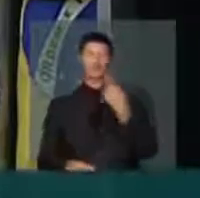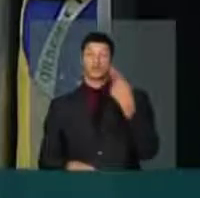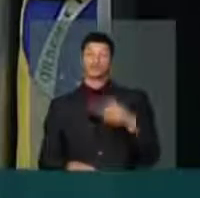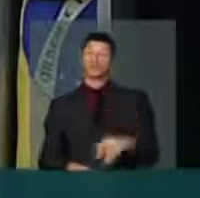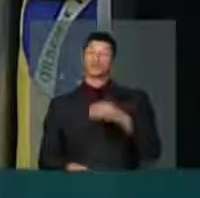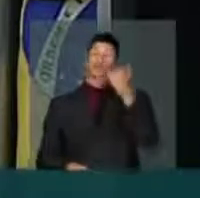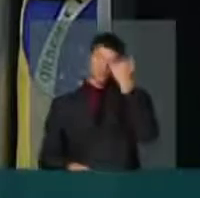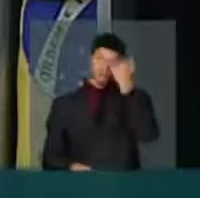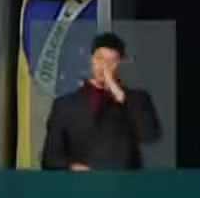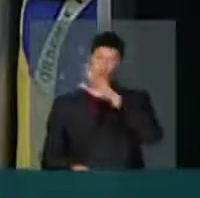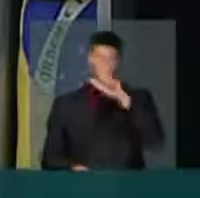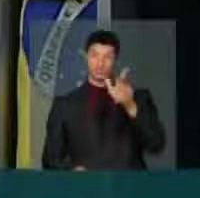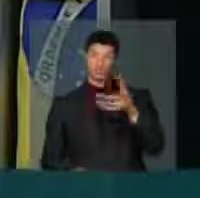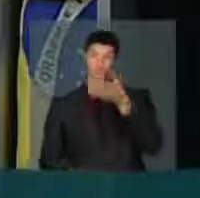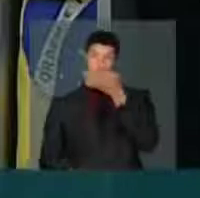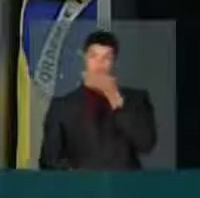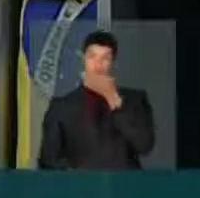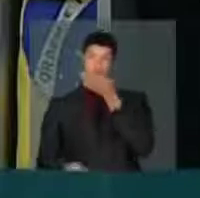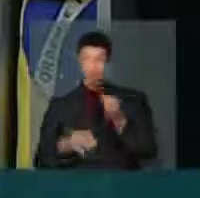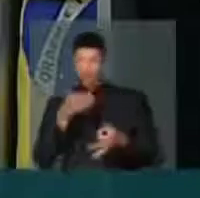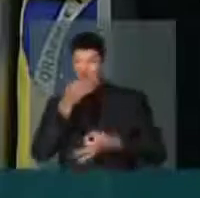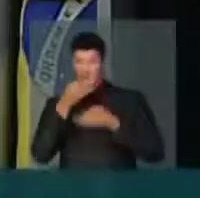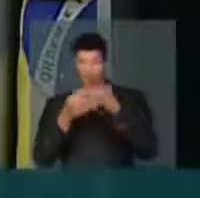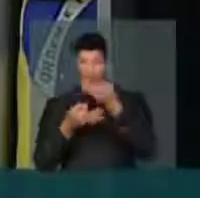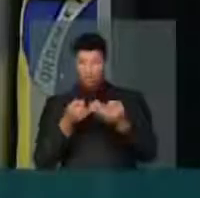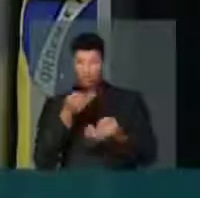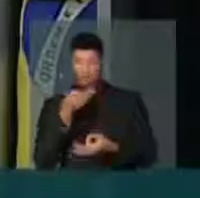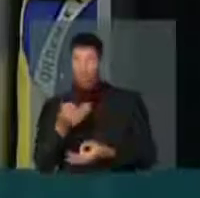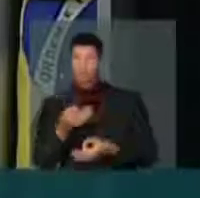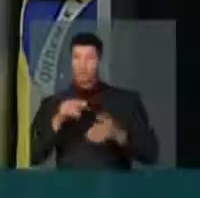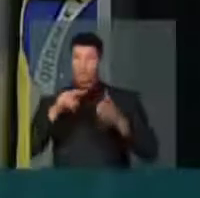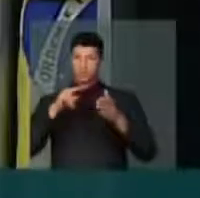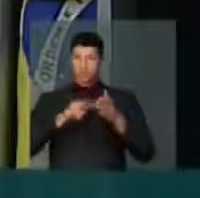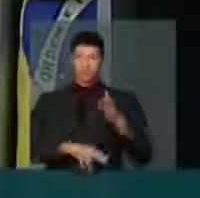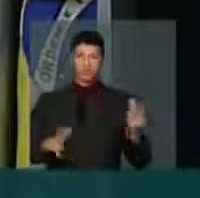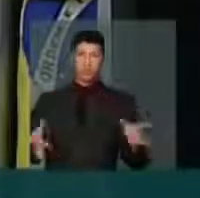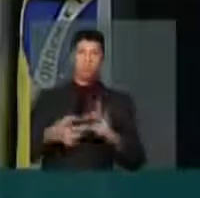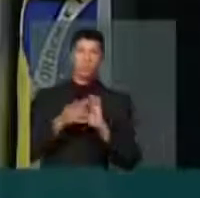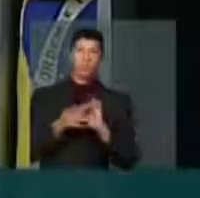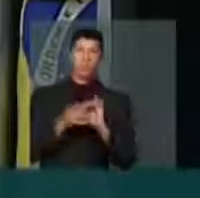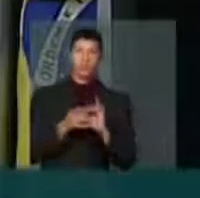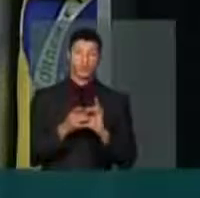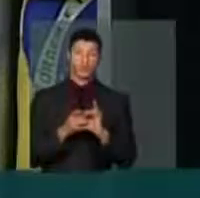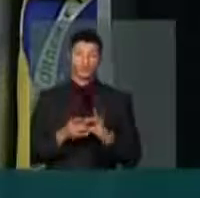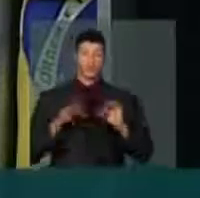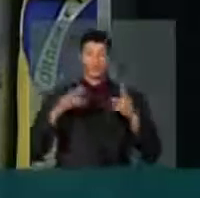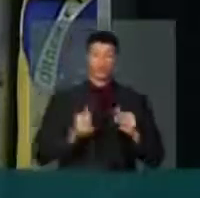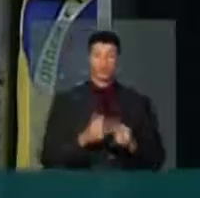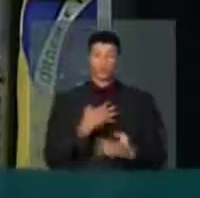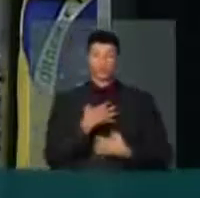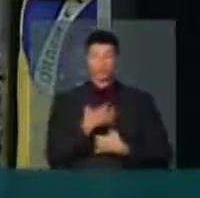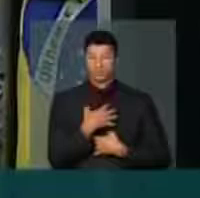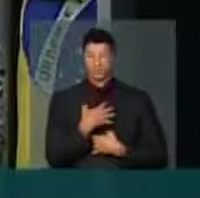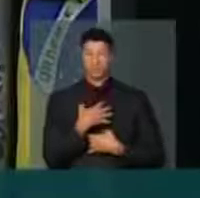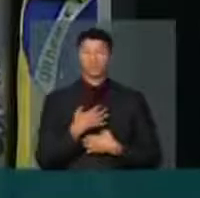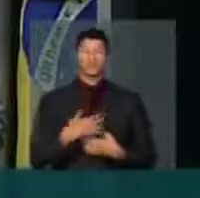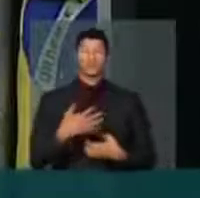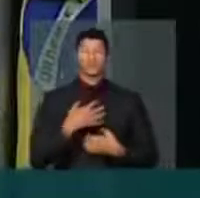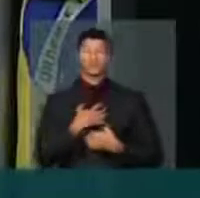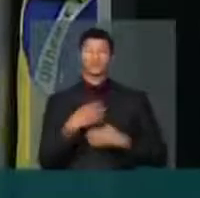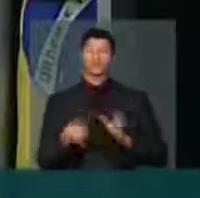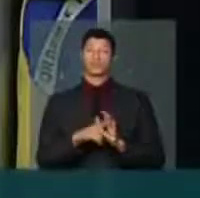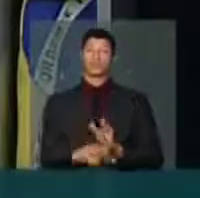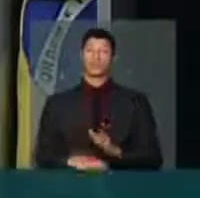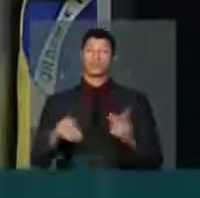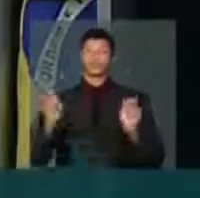sua diversidade de opiniões, unido em torno de um sentimento, o sentimento